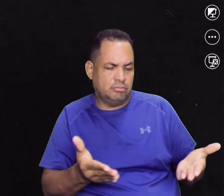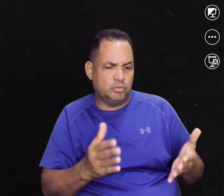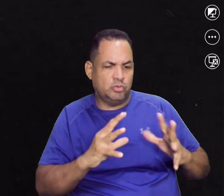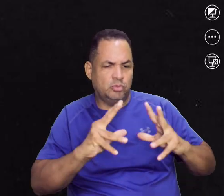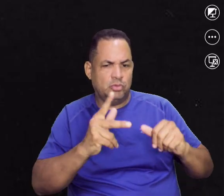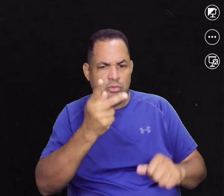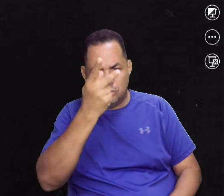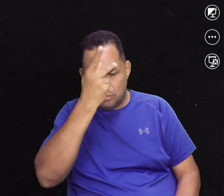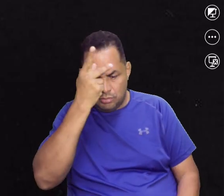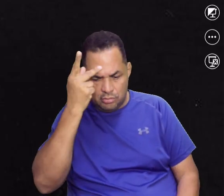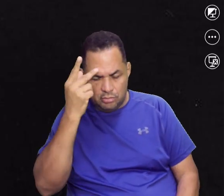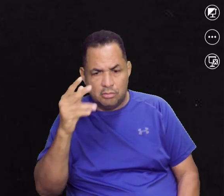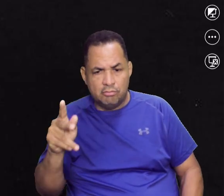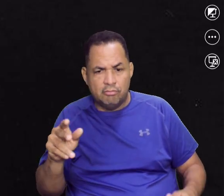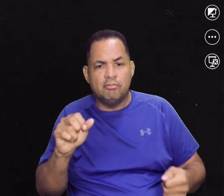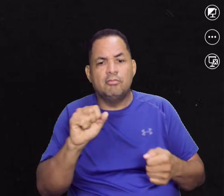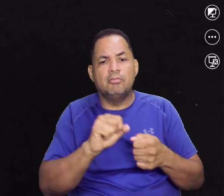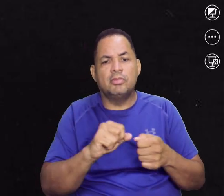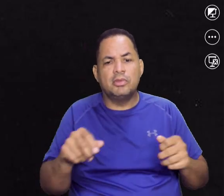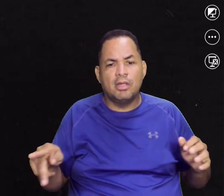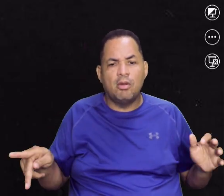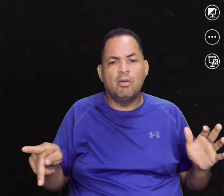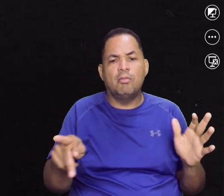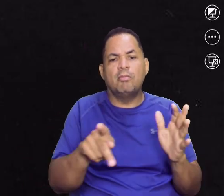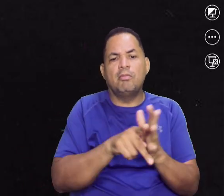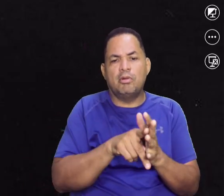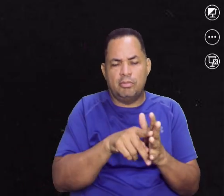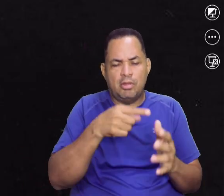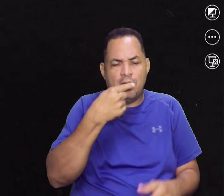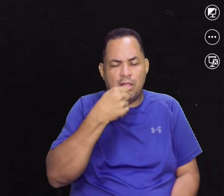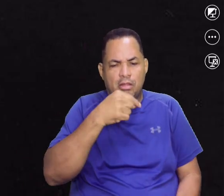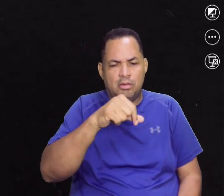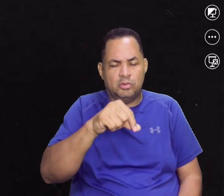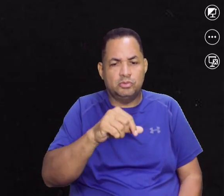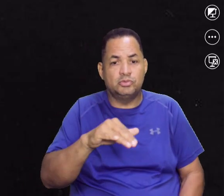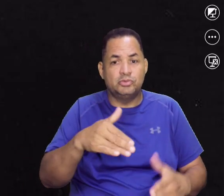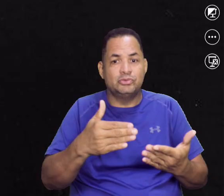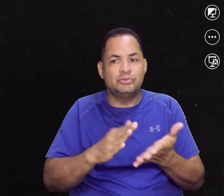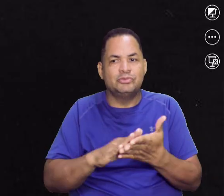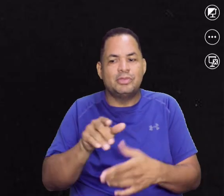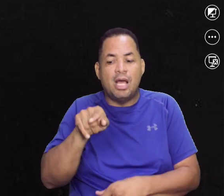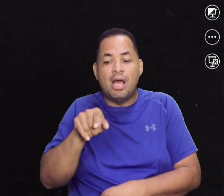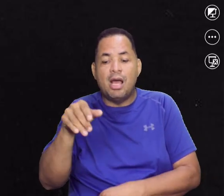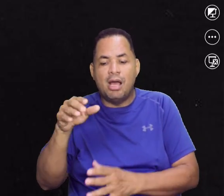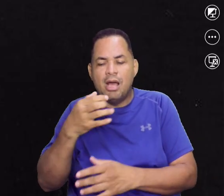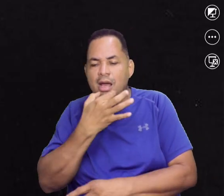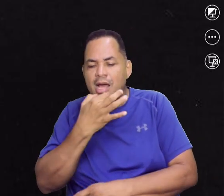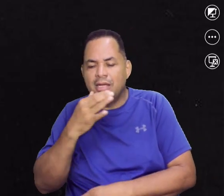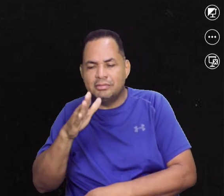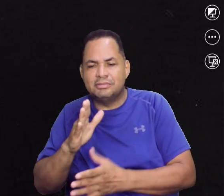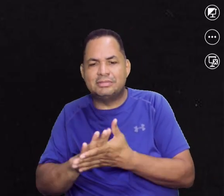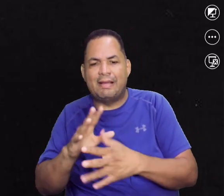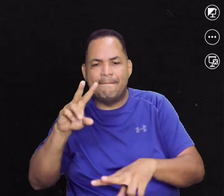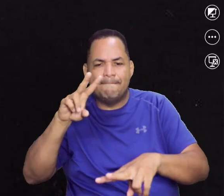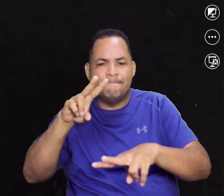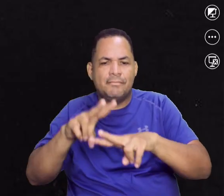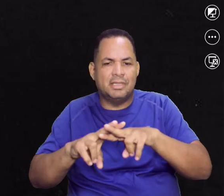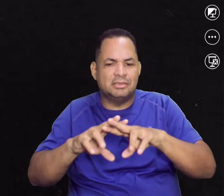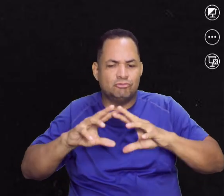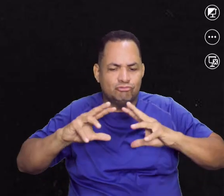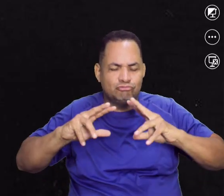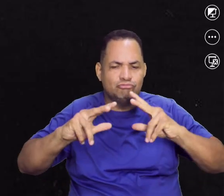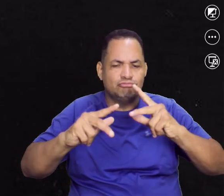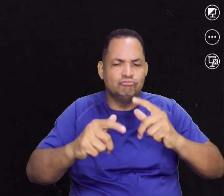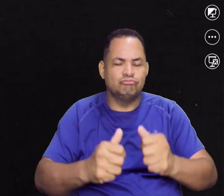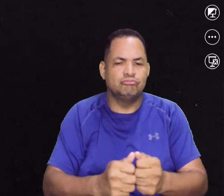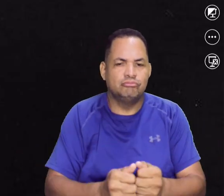todo mundo a fazer o seu próprio sal. Quando a Inglaterra fica sabendo disso, a Inglaterra manda prender todo mundo. Só